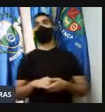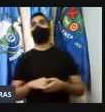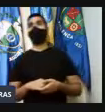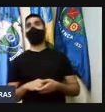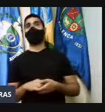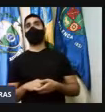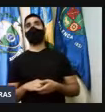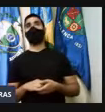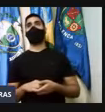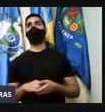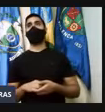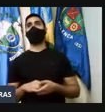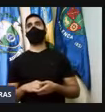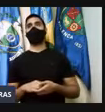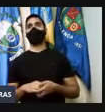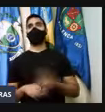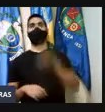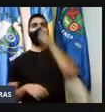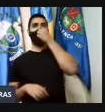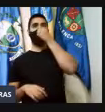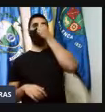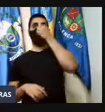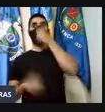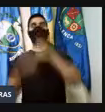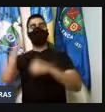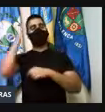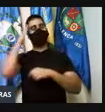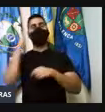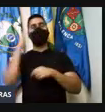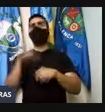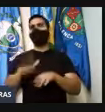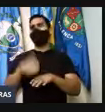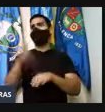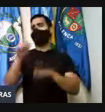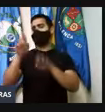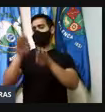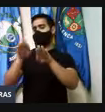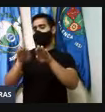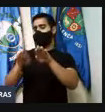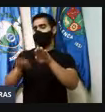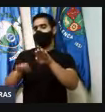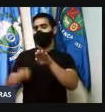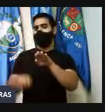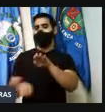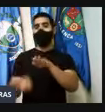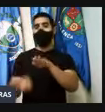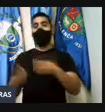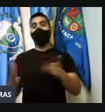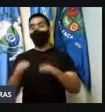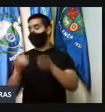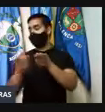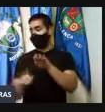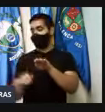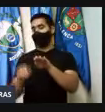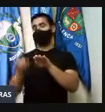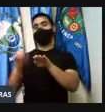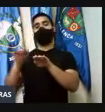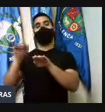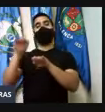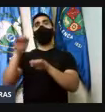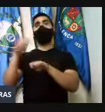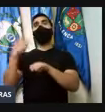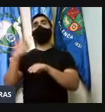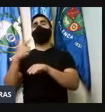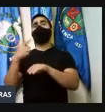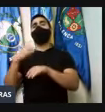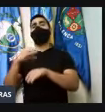que estava melhorando muito, estava caindo, e todo mundo sabe que é comício. Não teve comício, mas